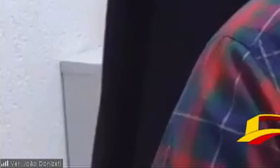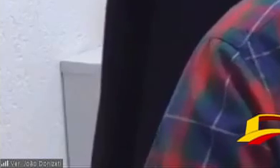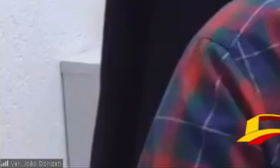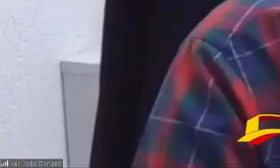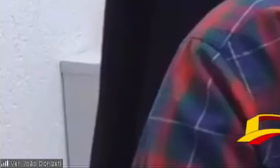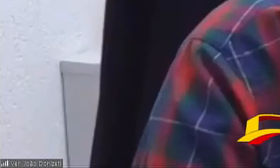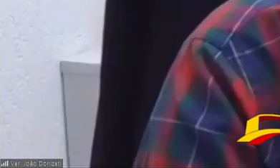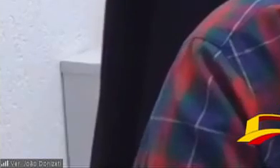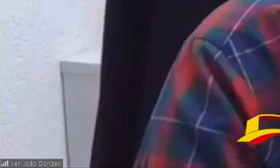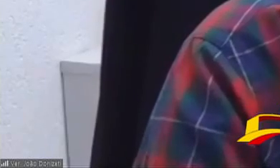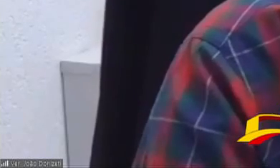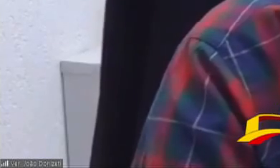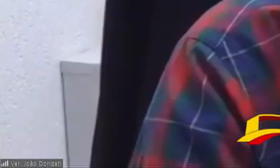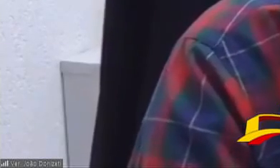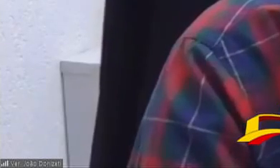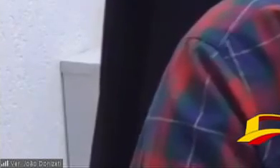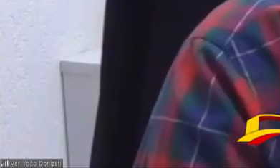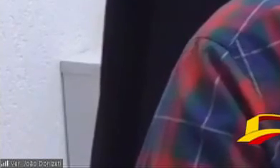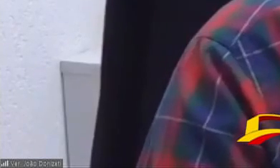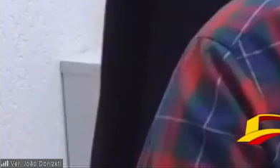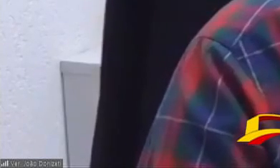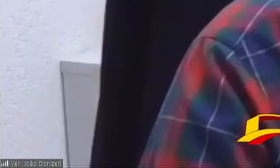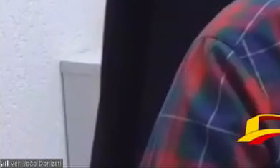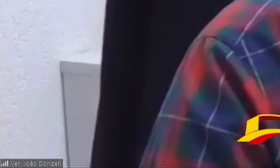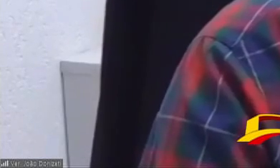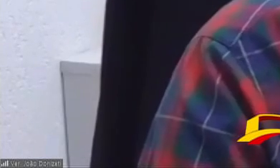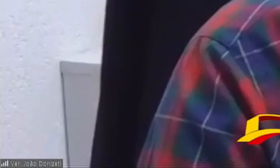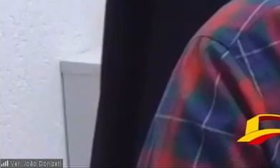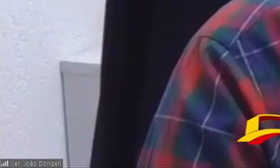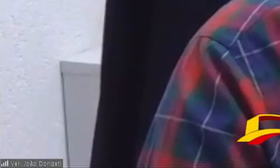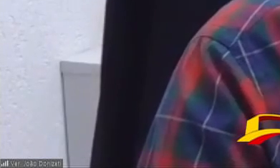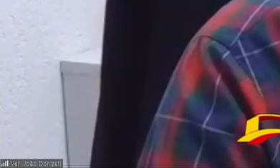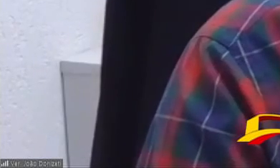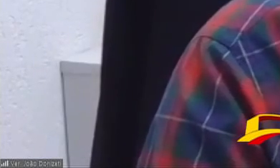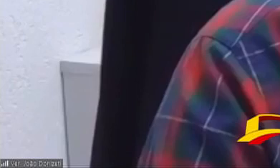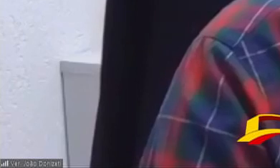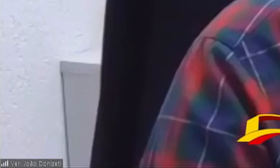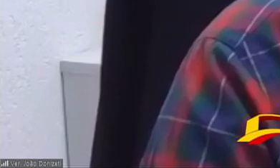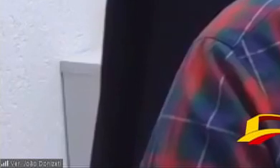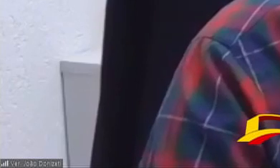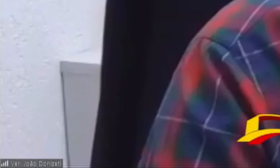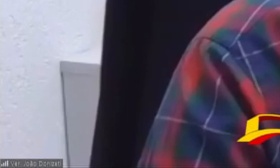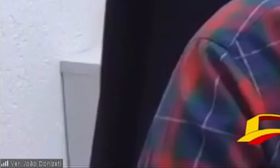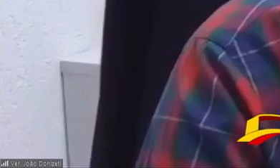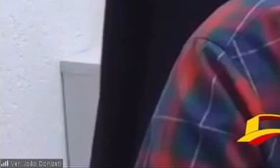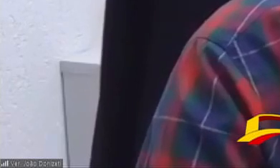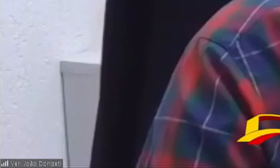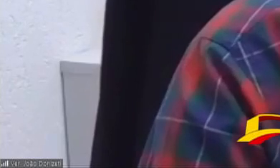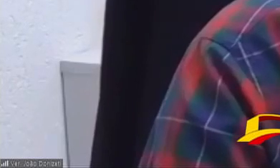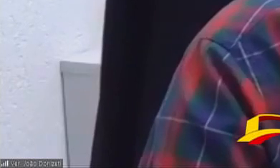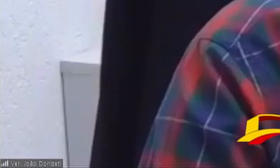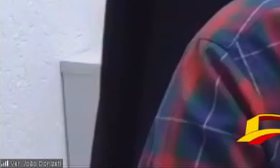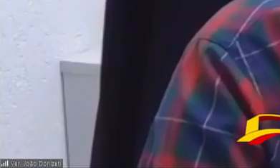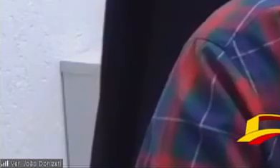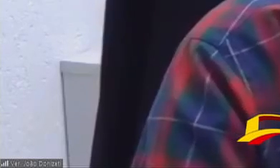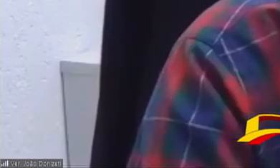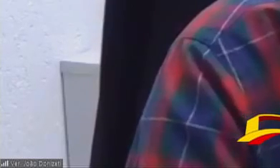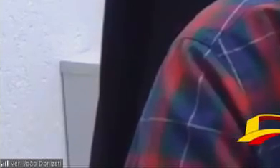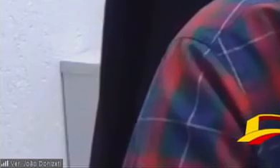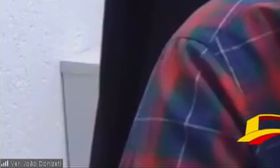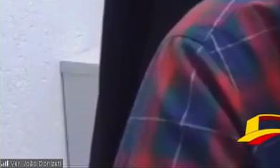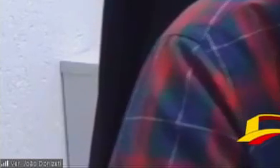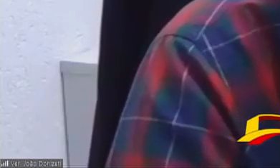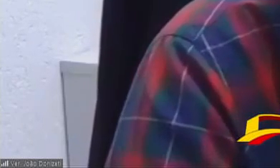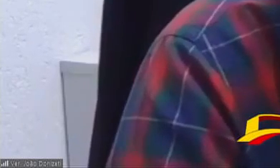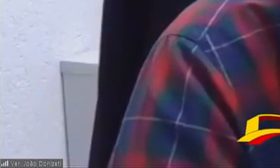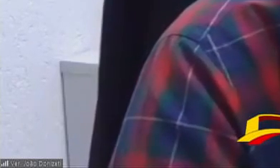serviços internos, que hoje estão mais claros esses serviços do que era anteriormente na lei de 2005.